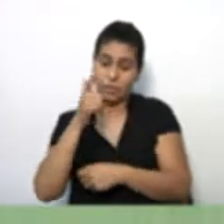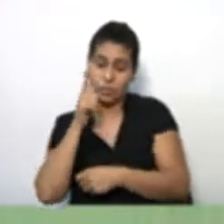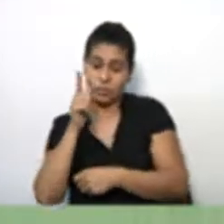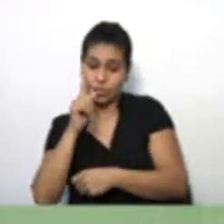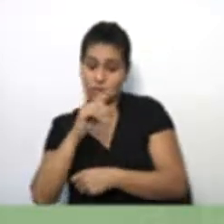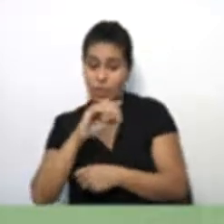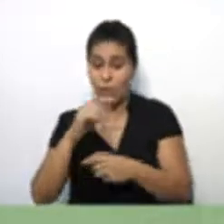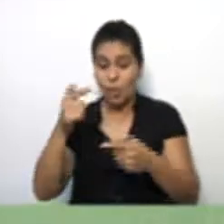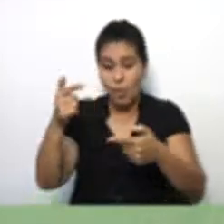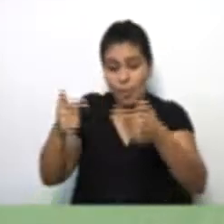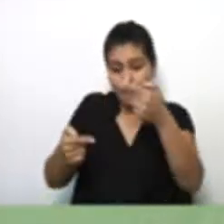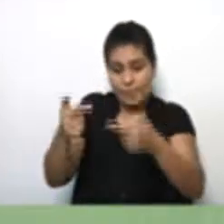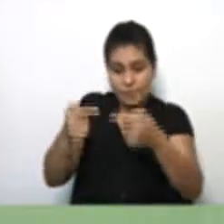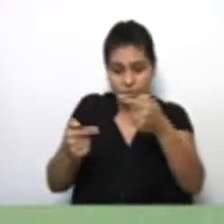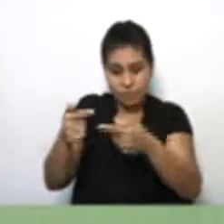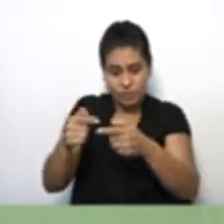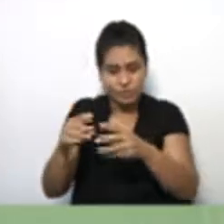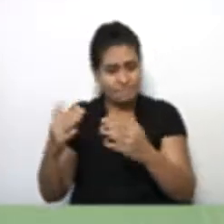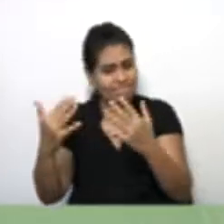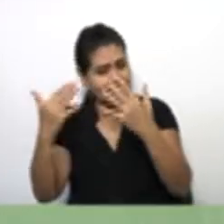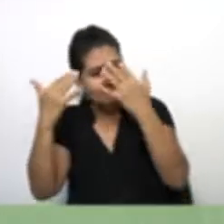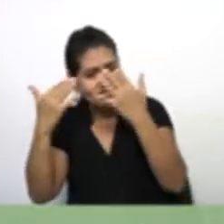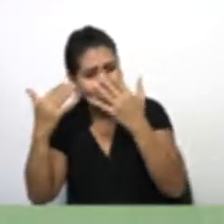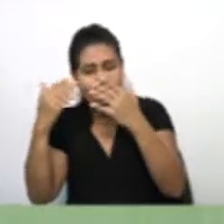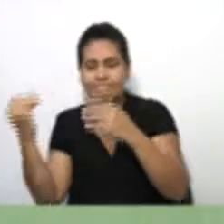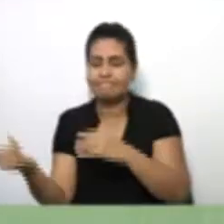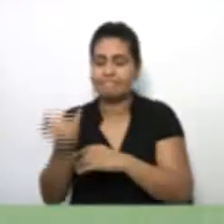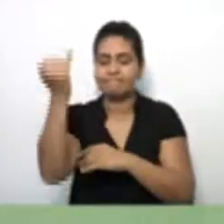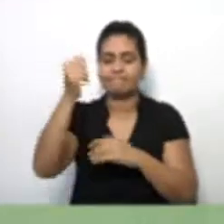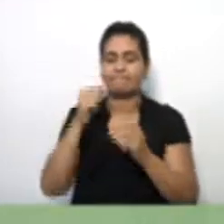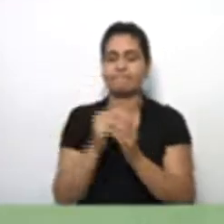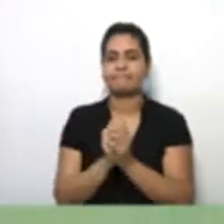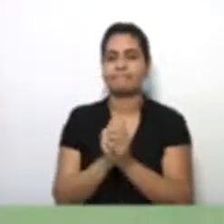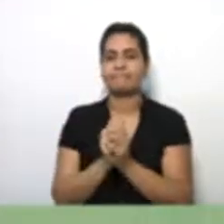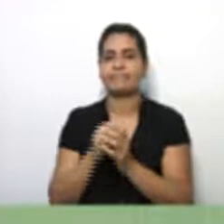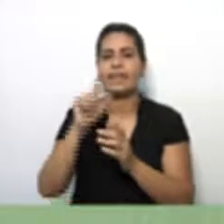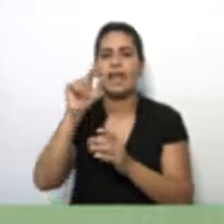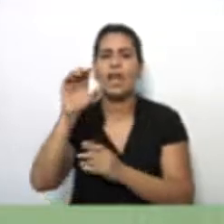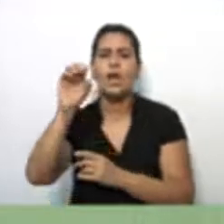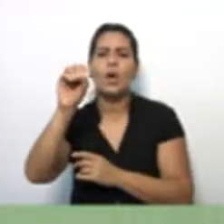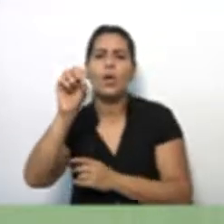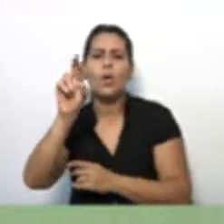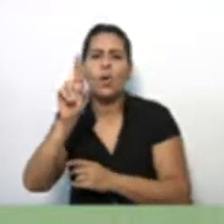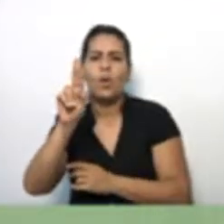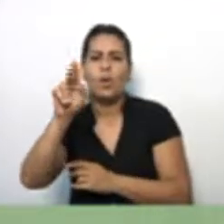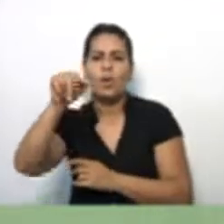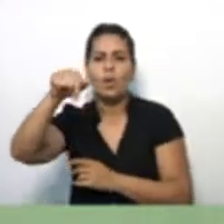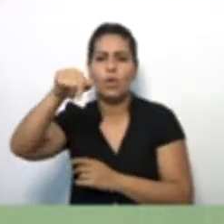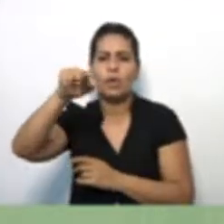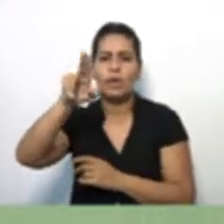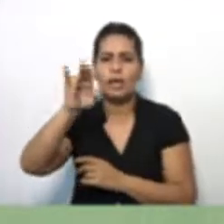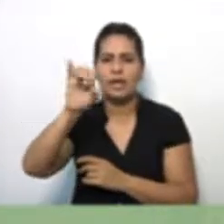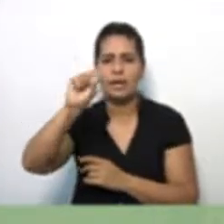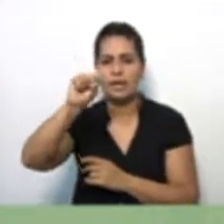Vantagem competitiva, meu querido, preste bem atenção nisso aqui. É uma orquestração.